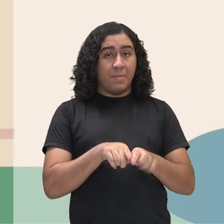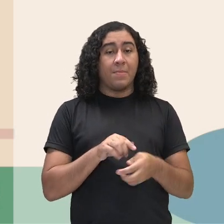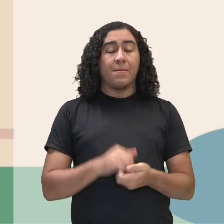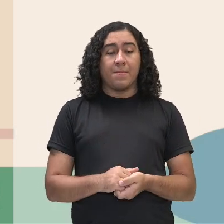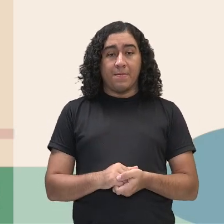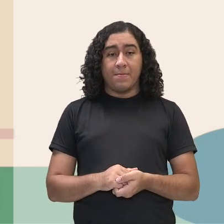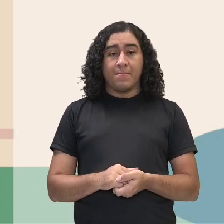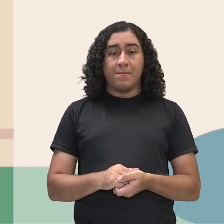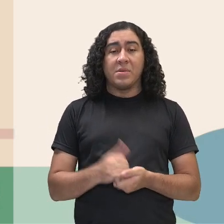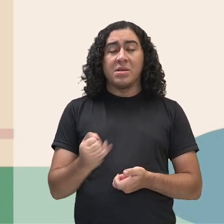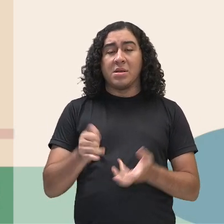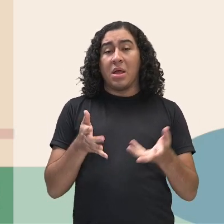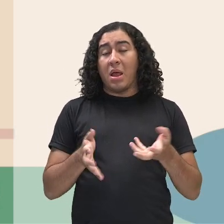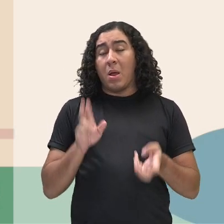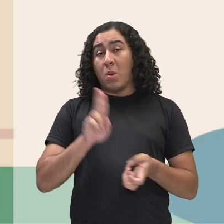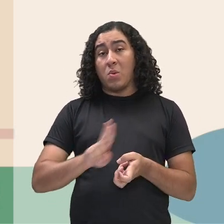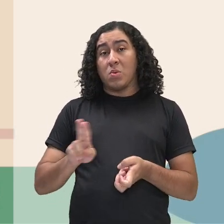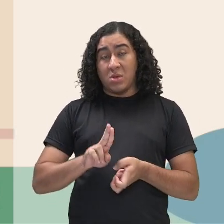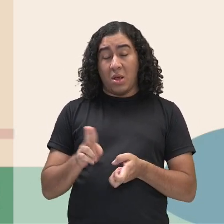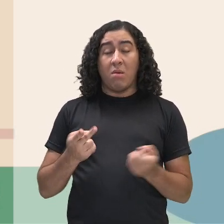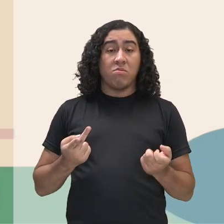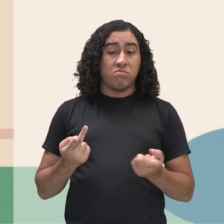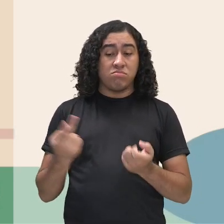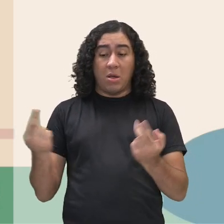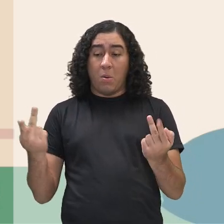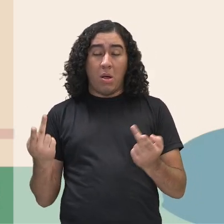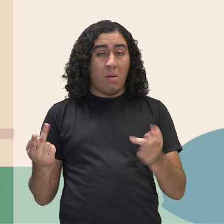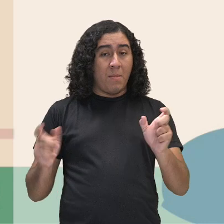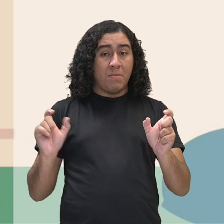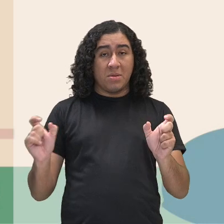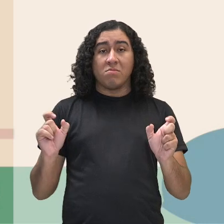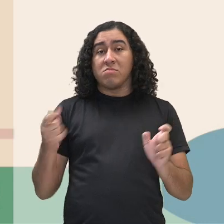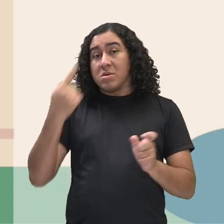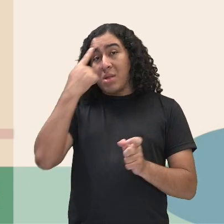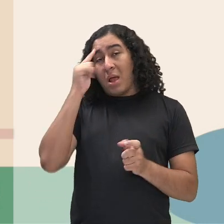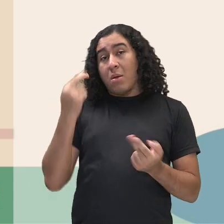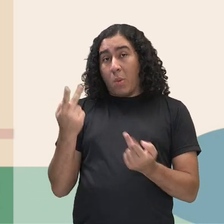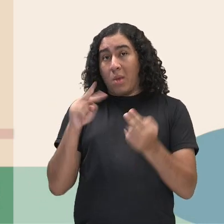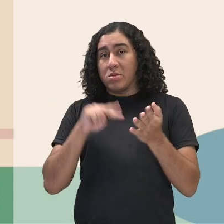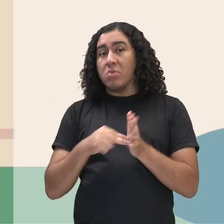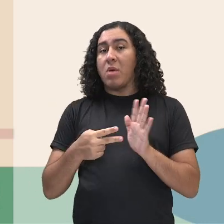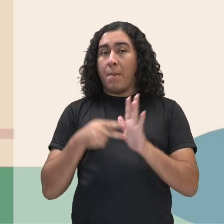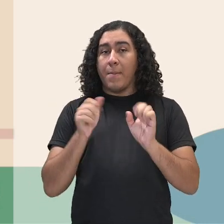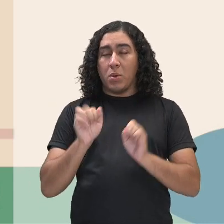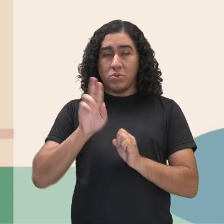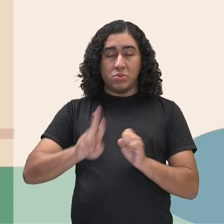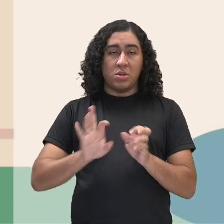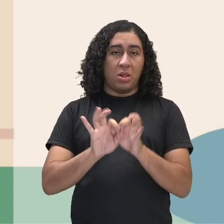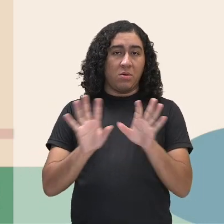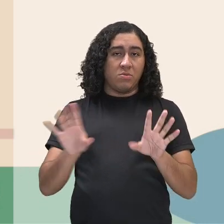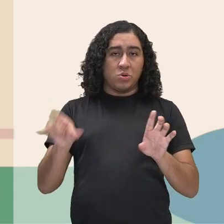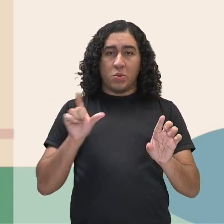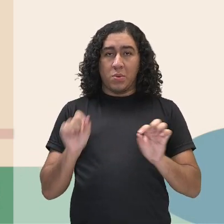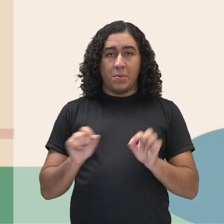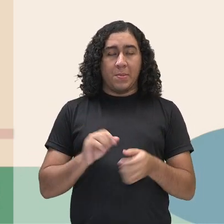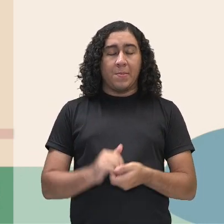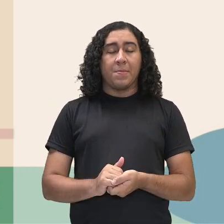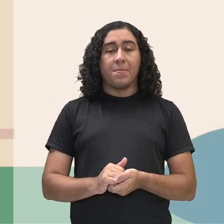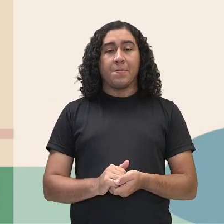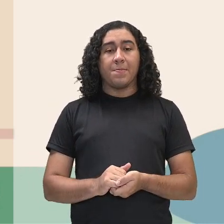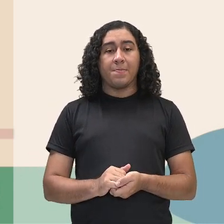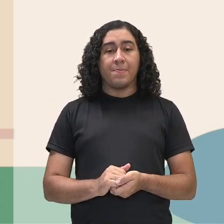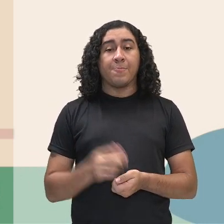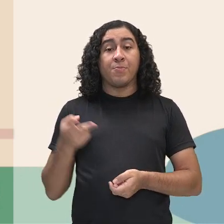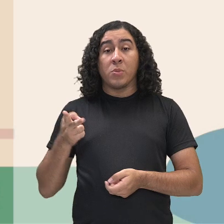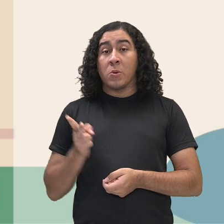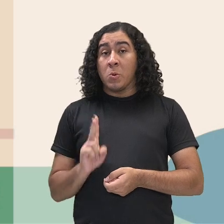you ou pleased, é a mesma ideia. Tranquilamente pode usá-los. Continuando, então, um pouquinho mais